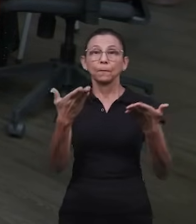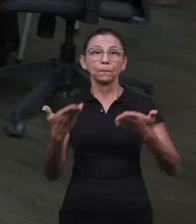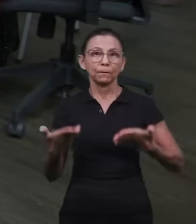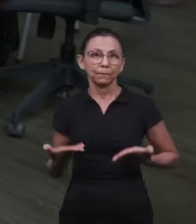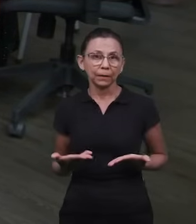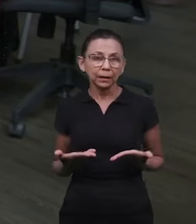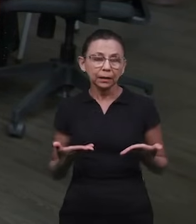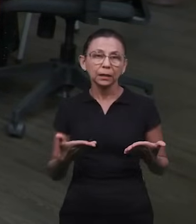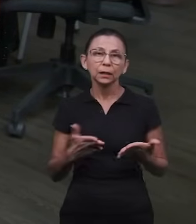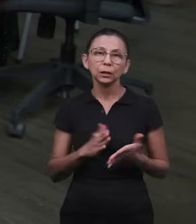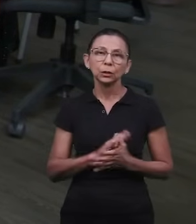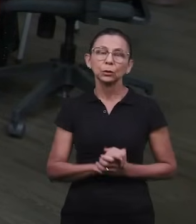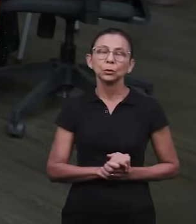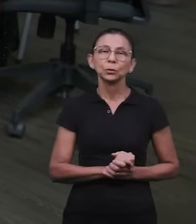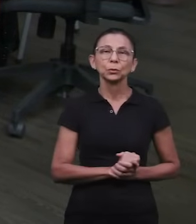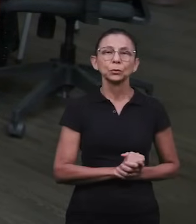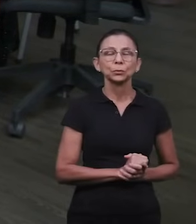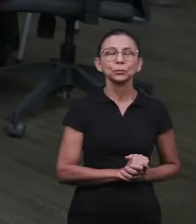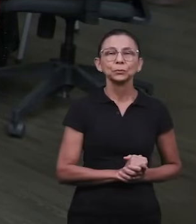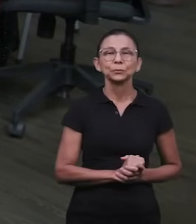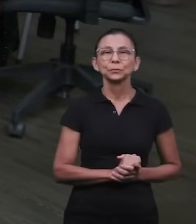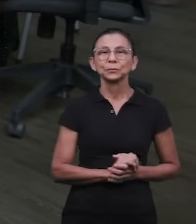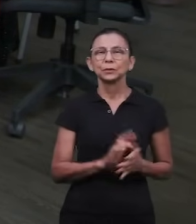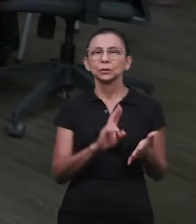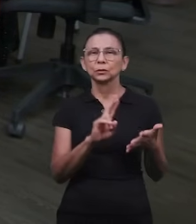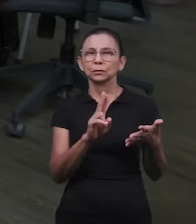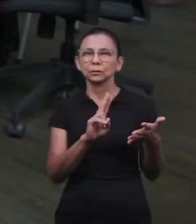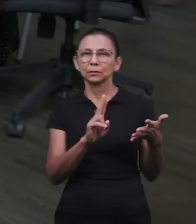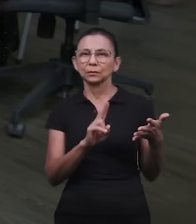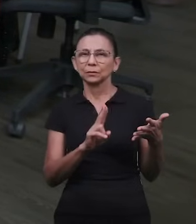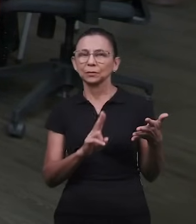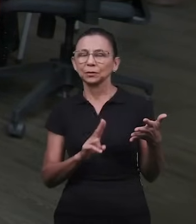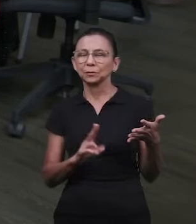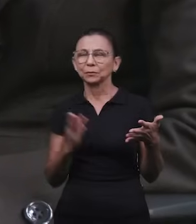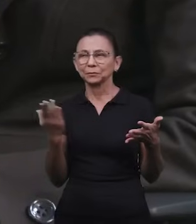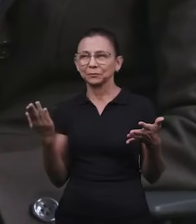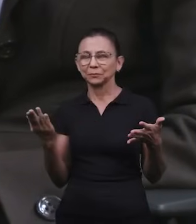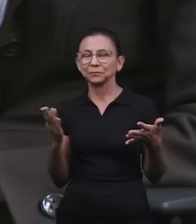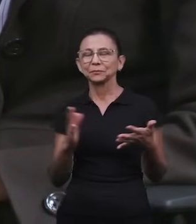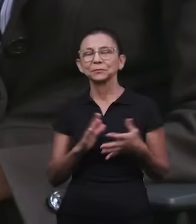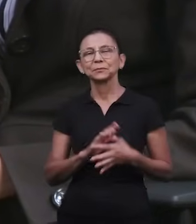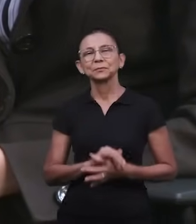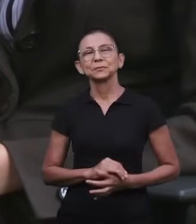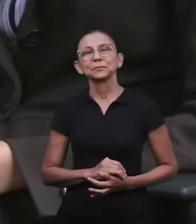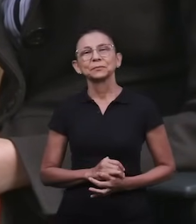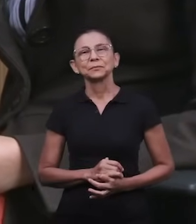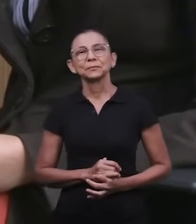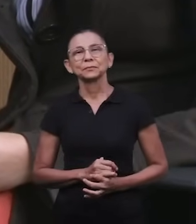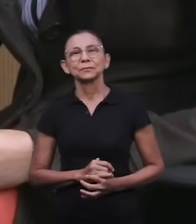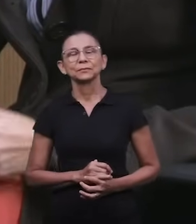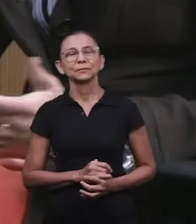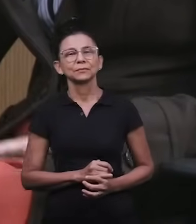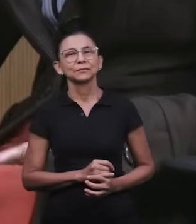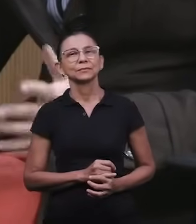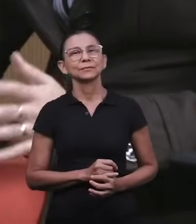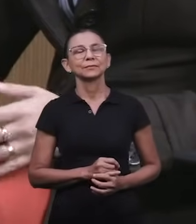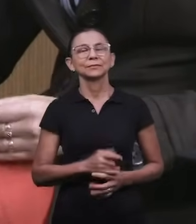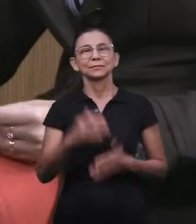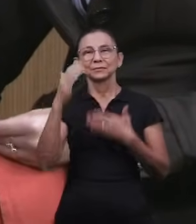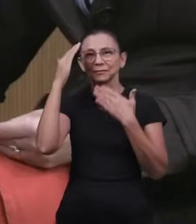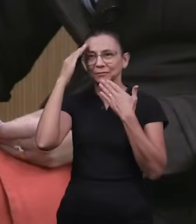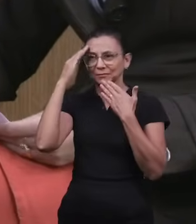aqui. Sejam muito bem-vindos. A Eduarda Tumoli, Lara Tavares, Lucas Lanher, Mariana Neto e a